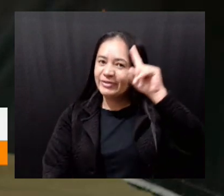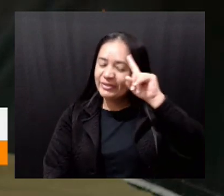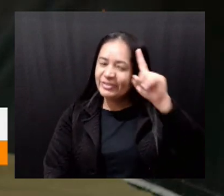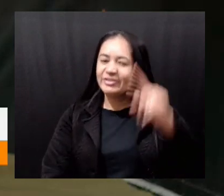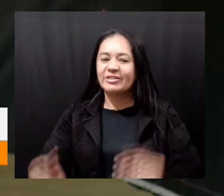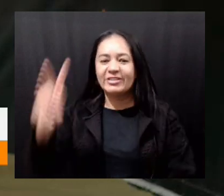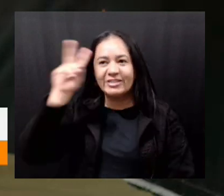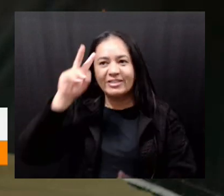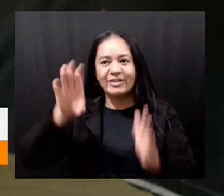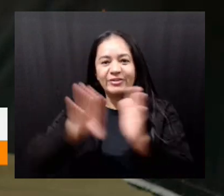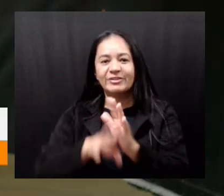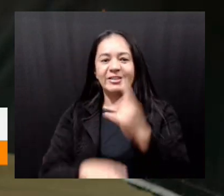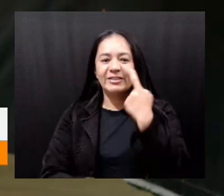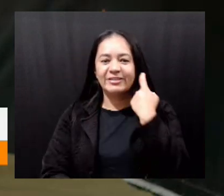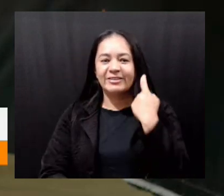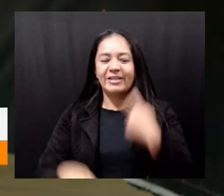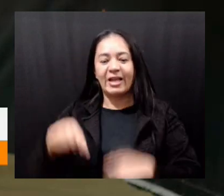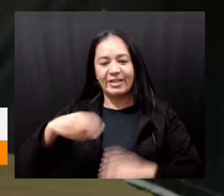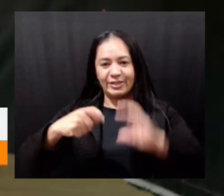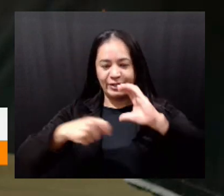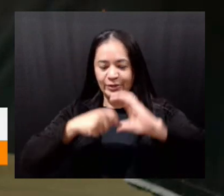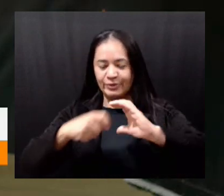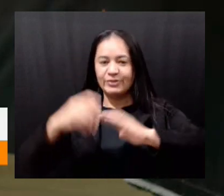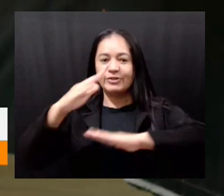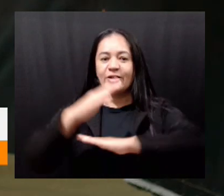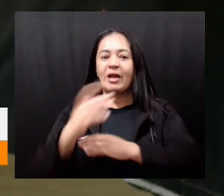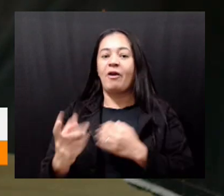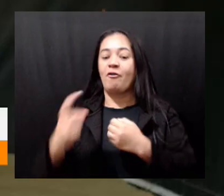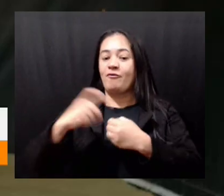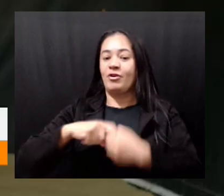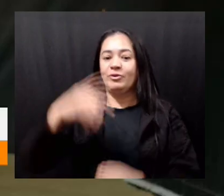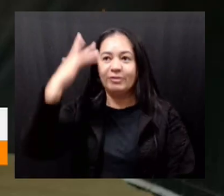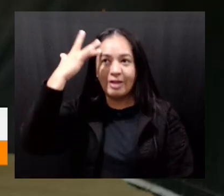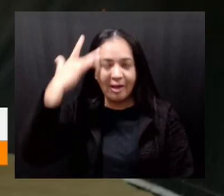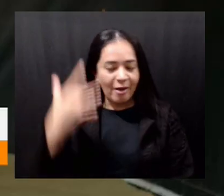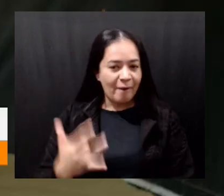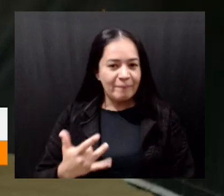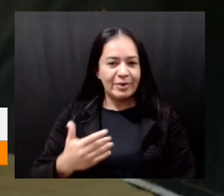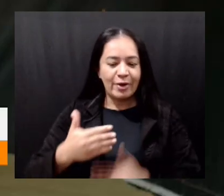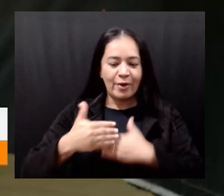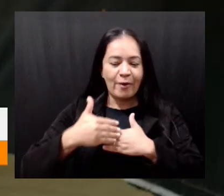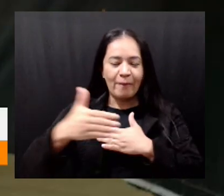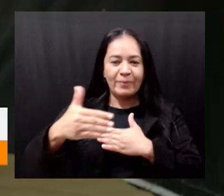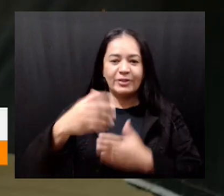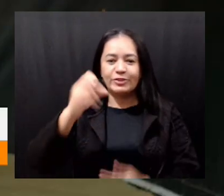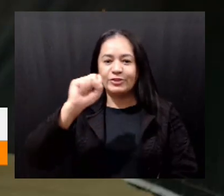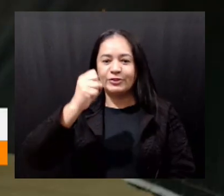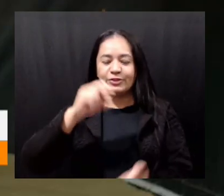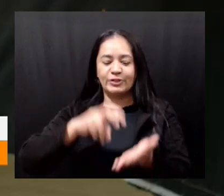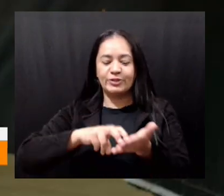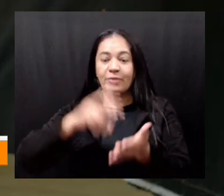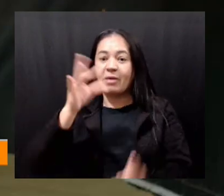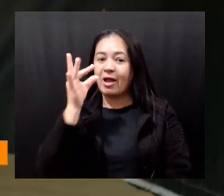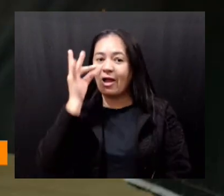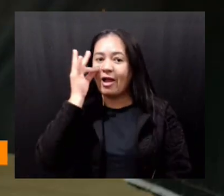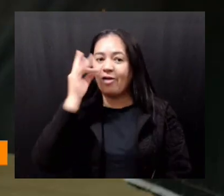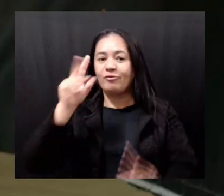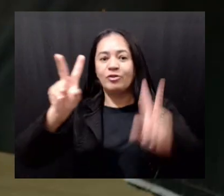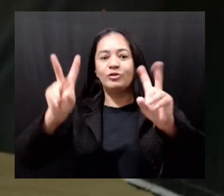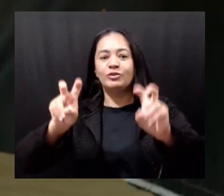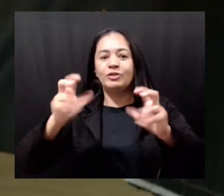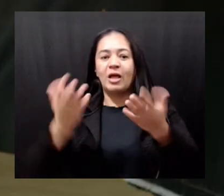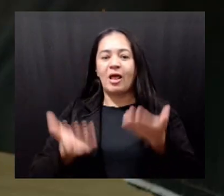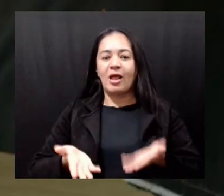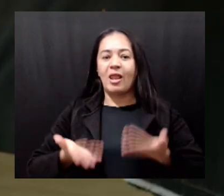Estúdio Câmara, que volta amanhã, a partir das 8 da manhã, ao vivo, com um assunto leve e cheio de afeto, já que